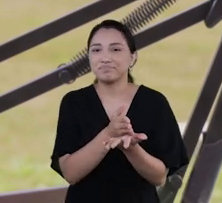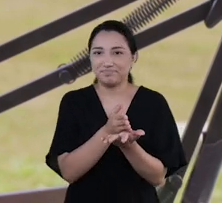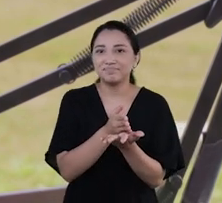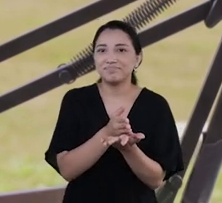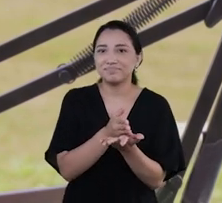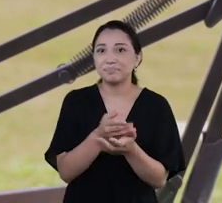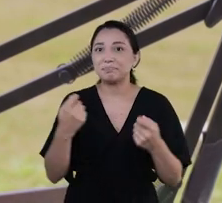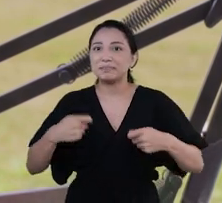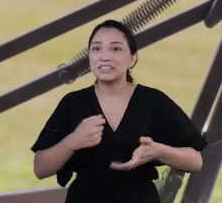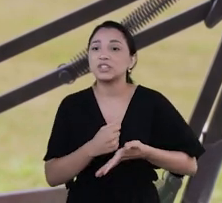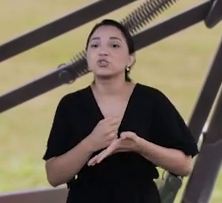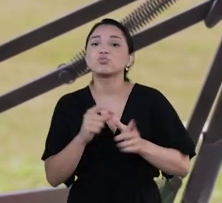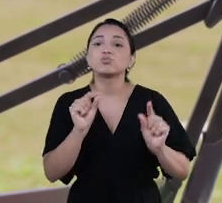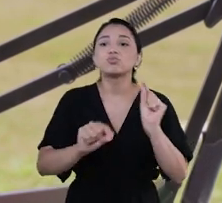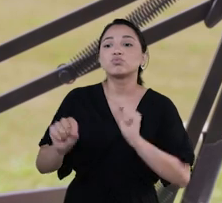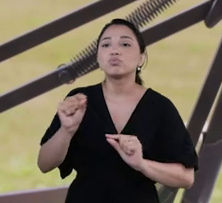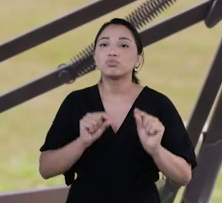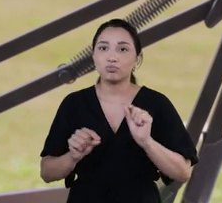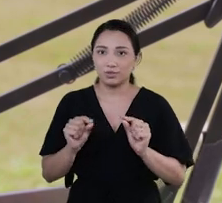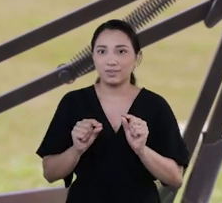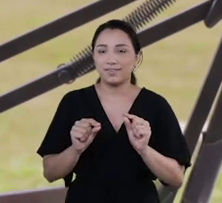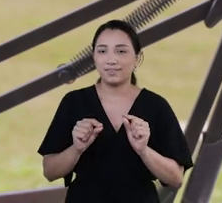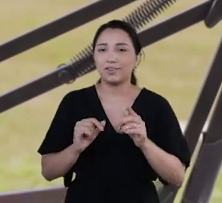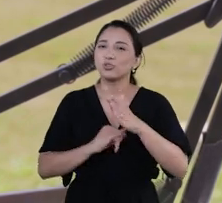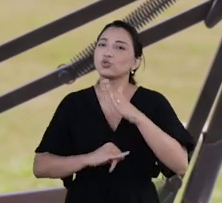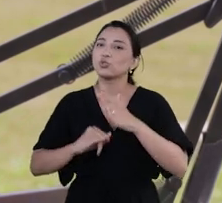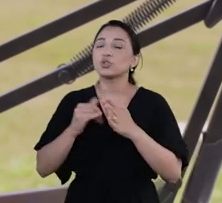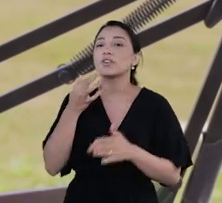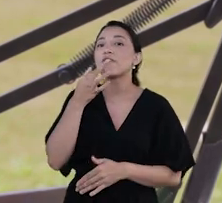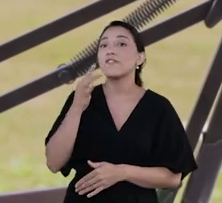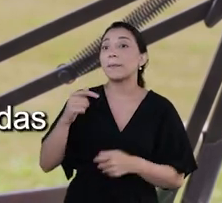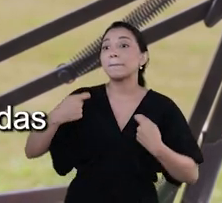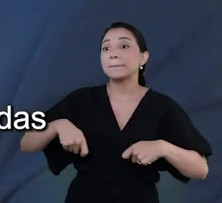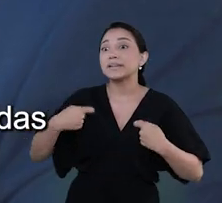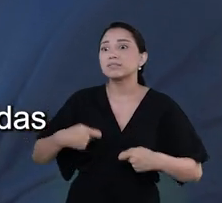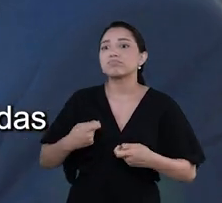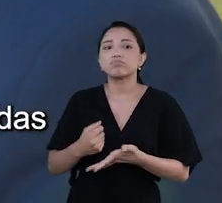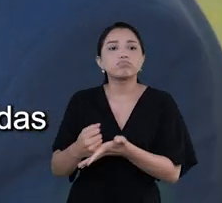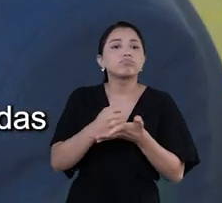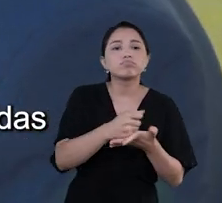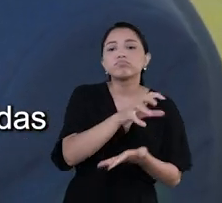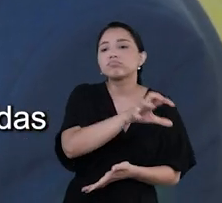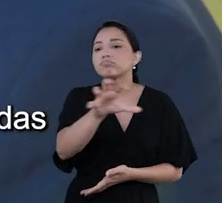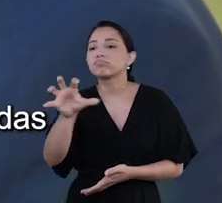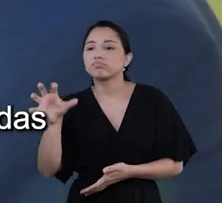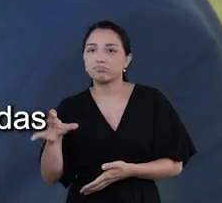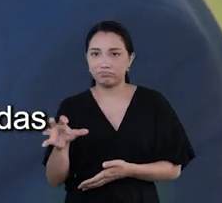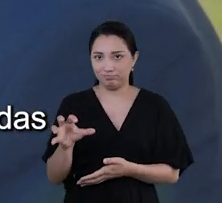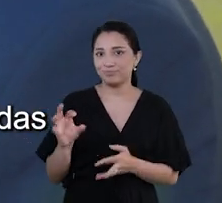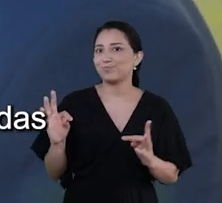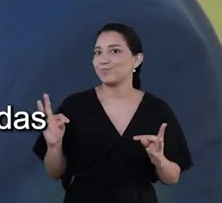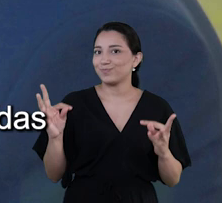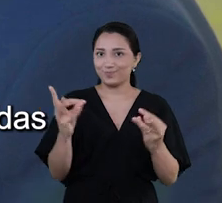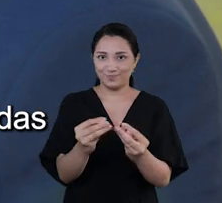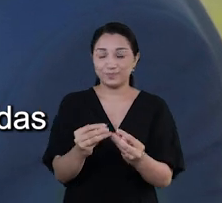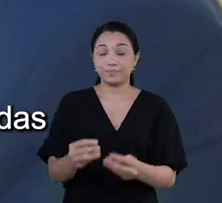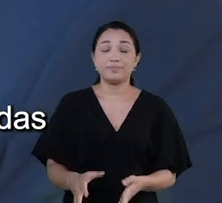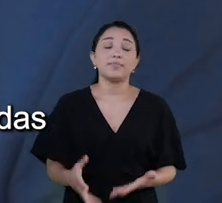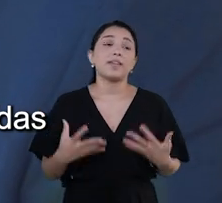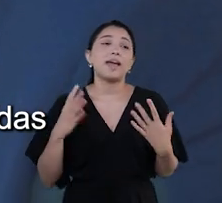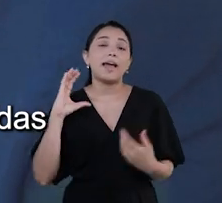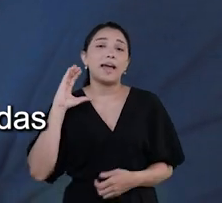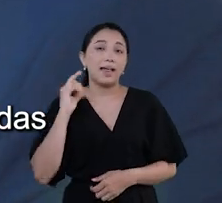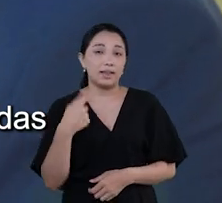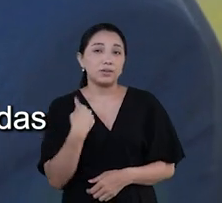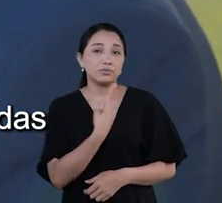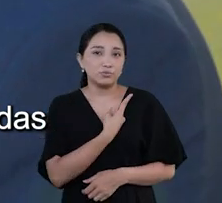dizer que que deve e precisa dar conta de todos os territórios bem a gente é claro estabelece algumas políticas que